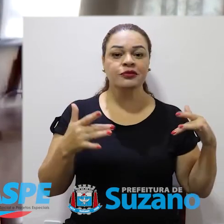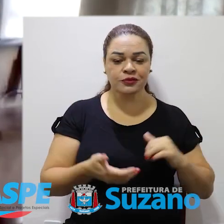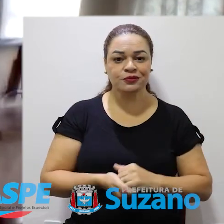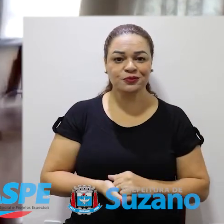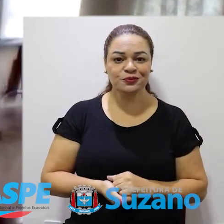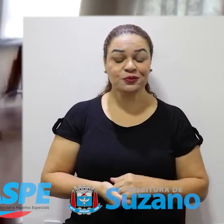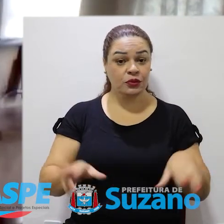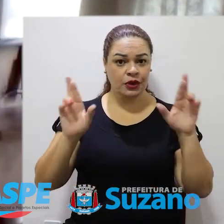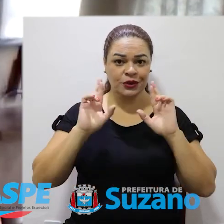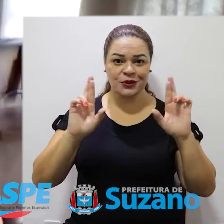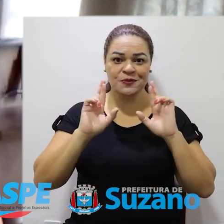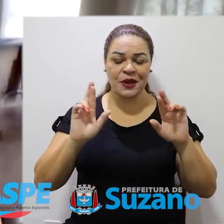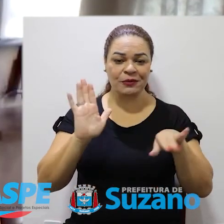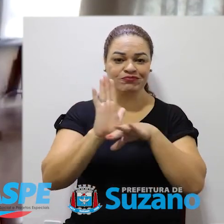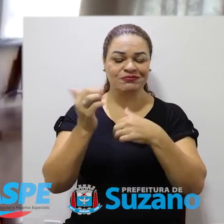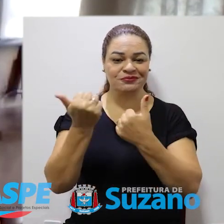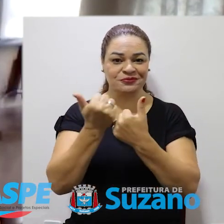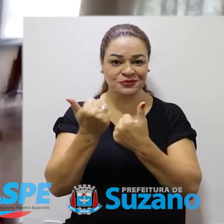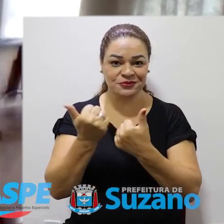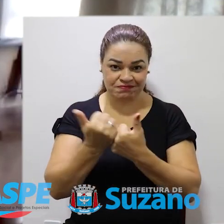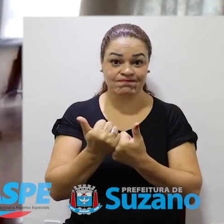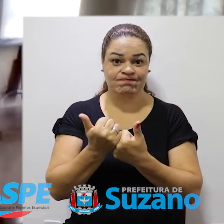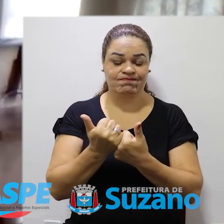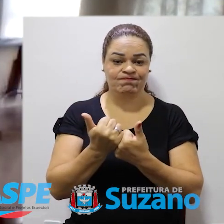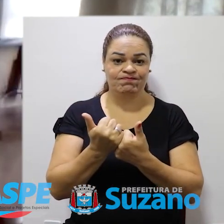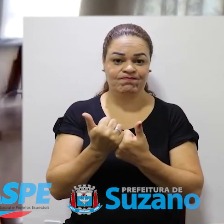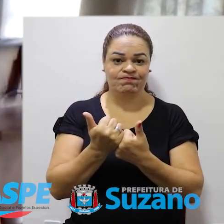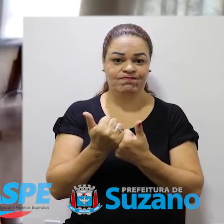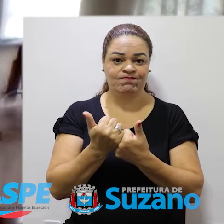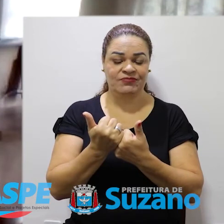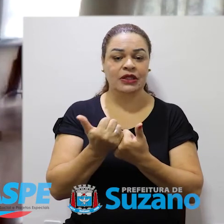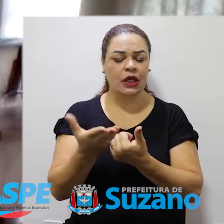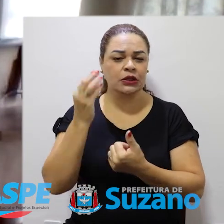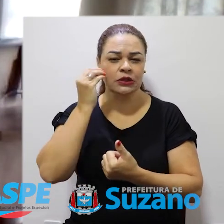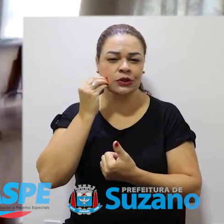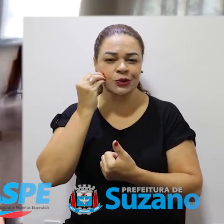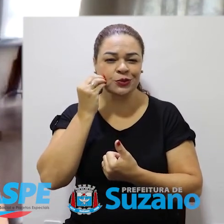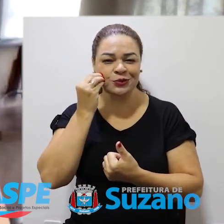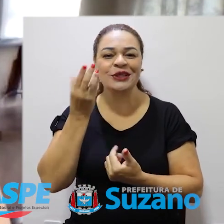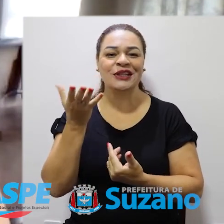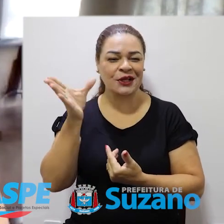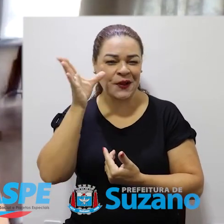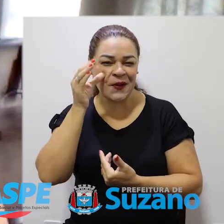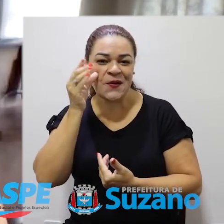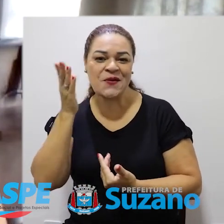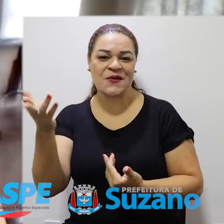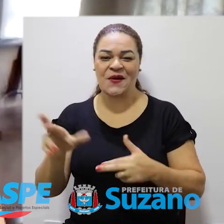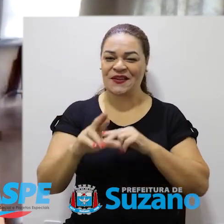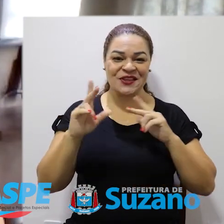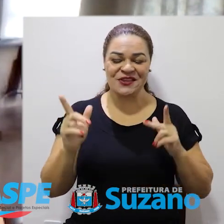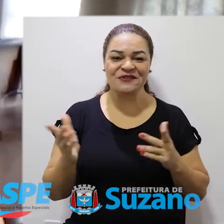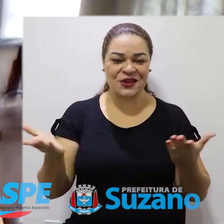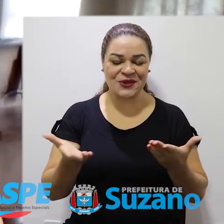E espero que tenha ajudado vocês, ou que tenha sido uma experiência interessante essa que a